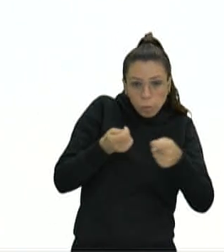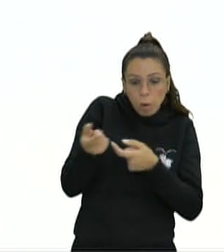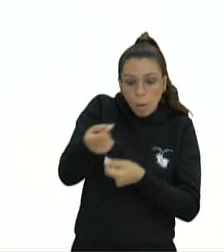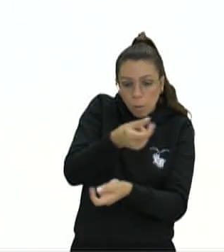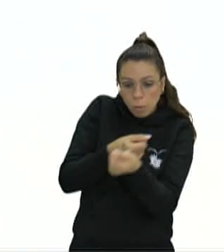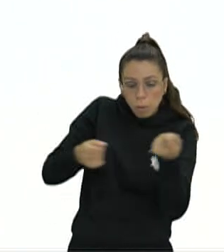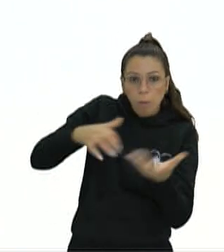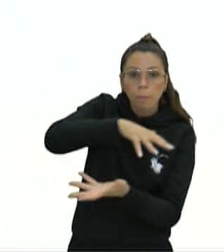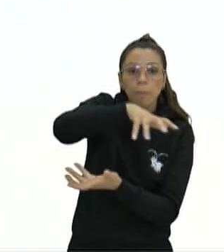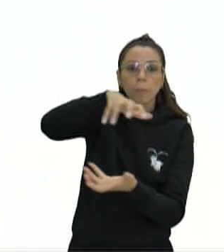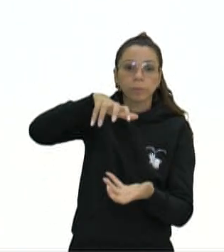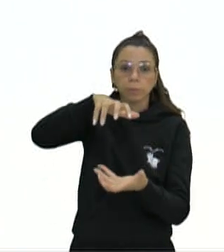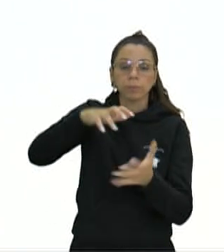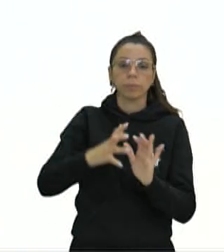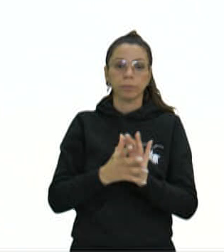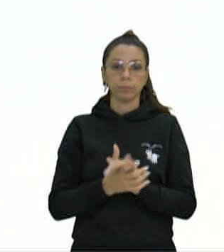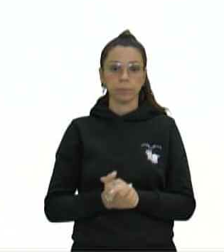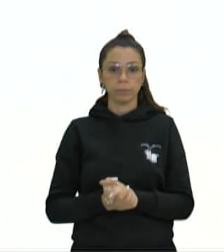mundial.